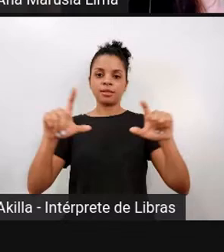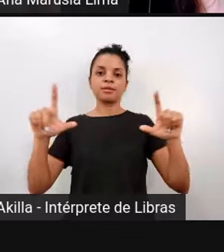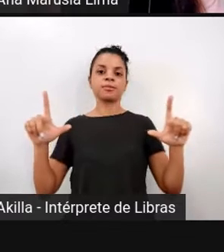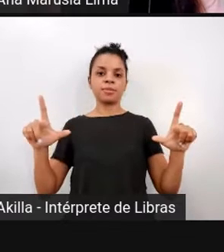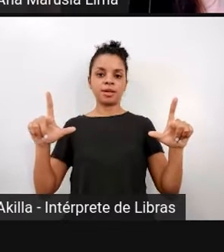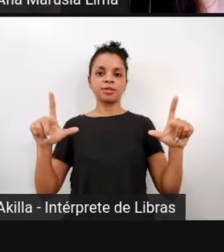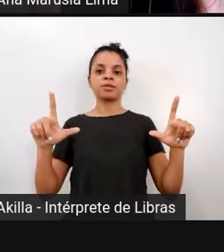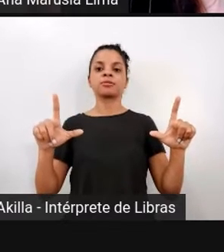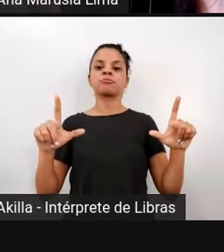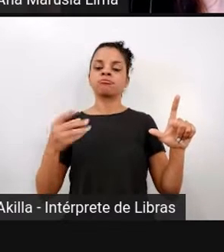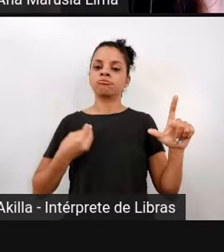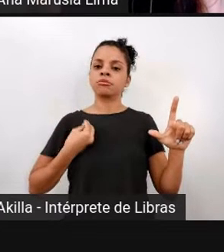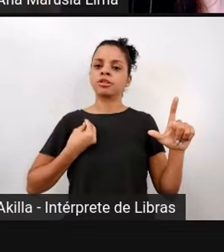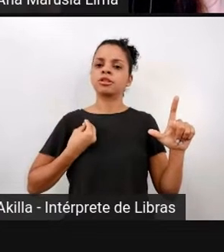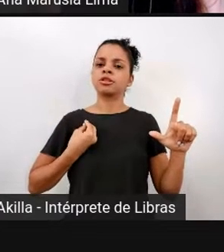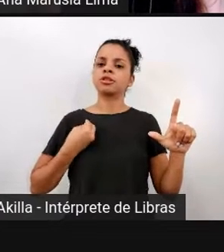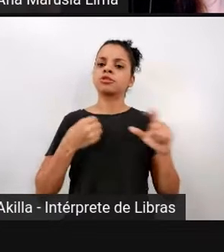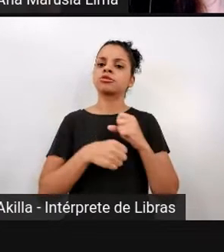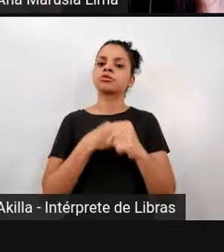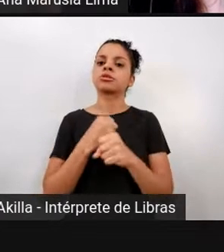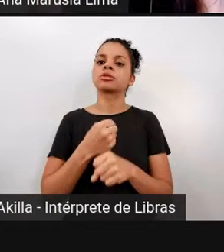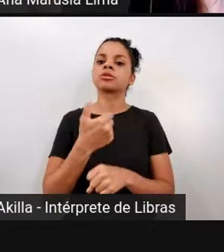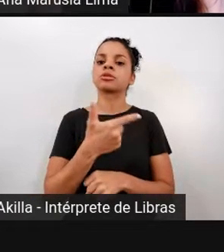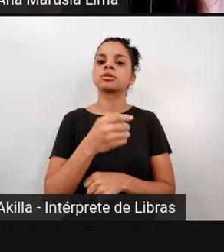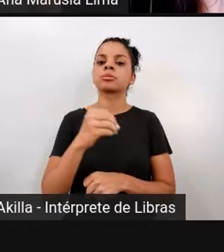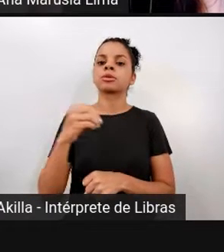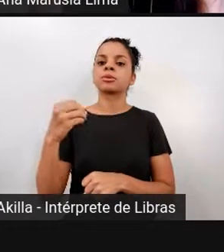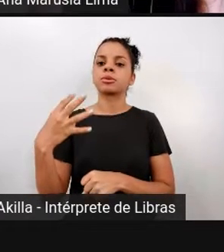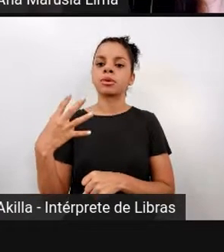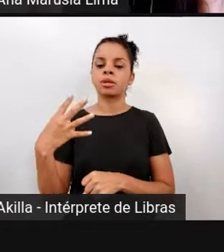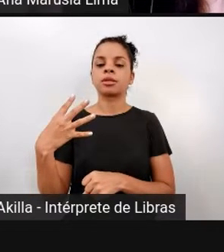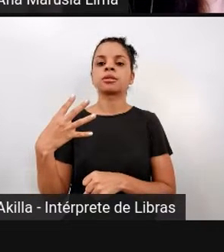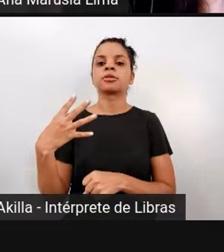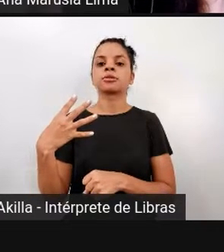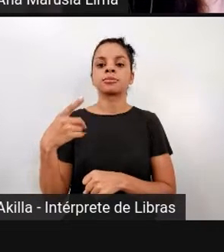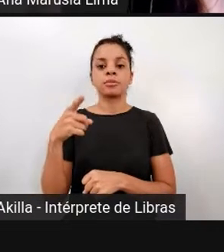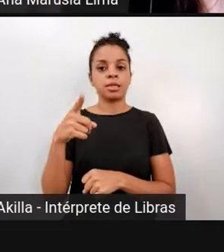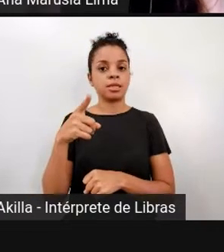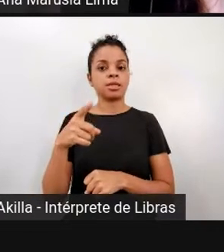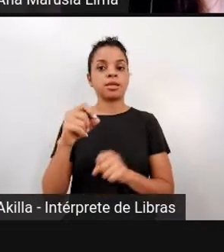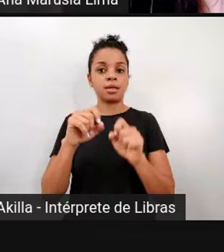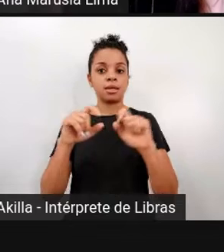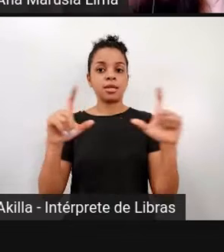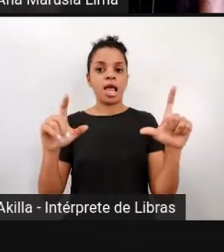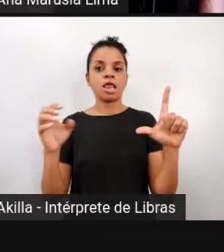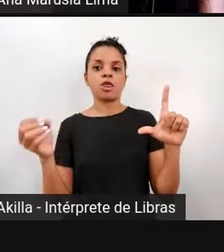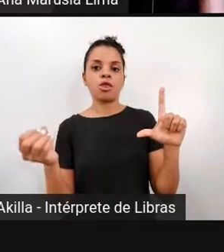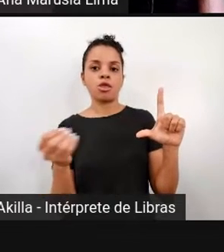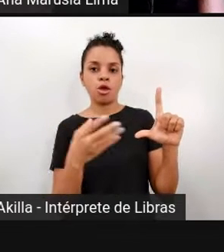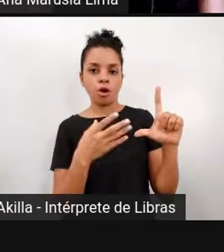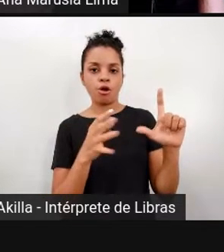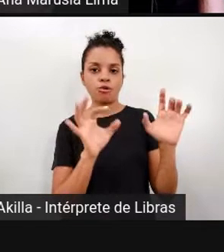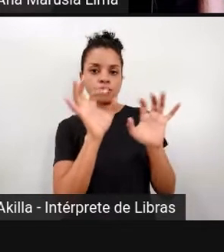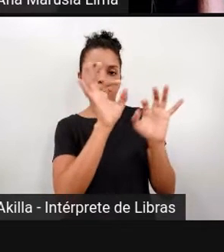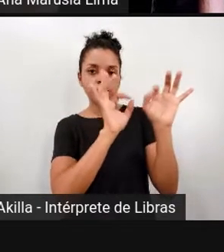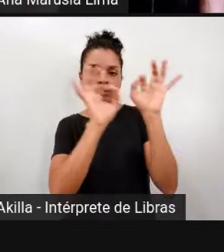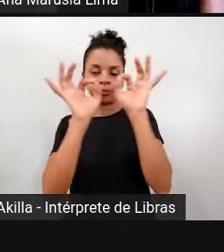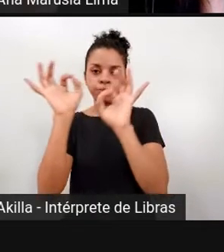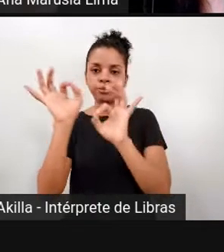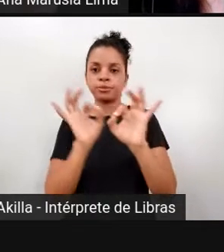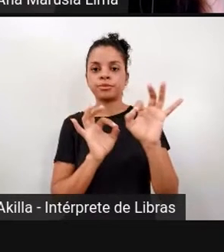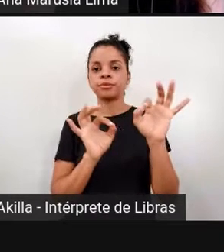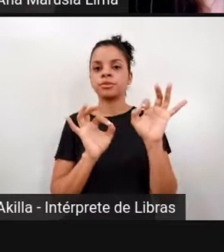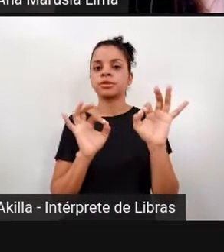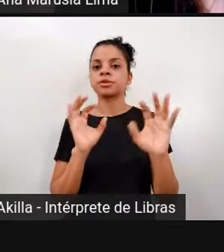existe desde 2004. Essa aqui é a versão nova do portal, que desde março de 2017 já soma mais